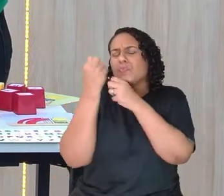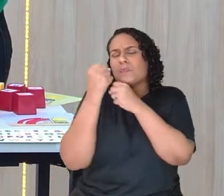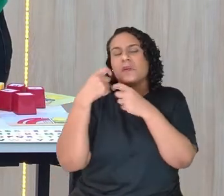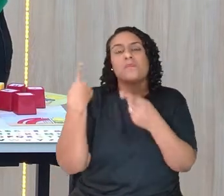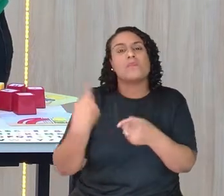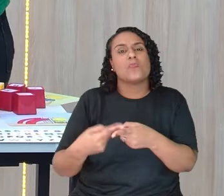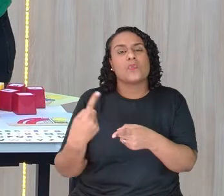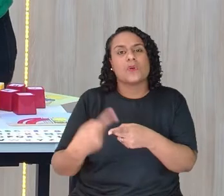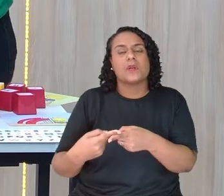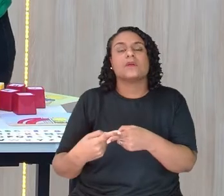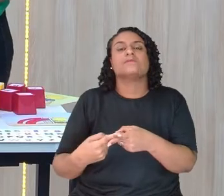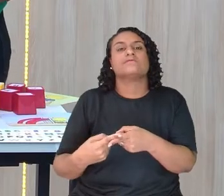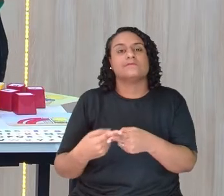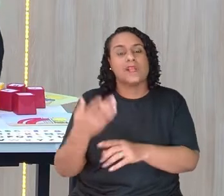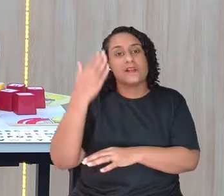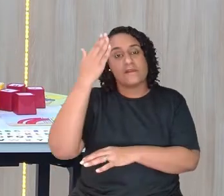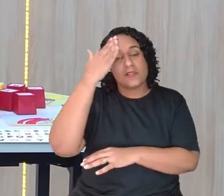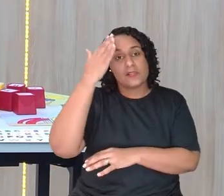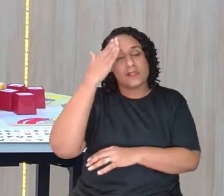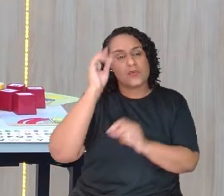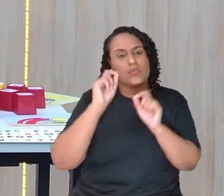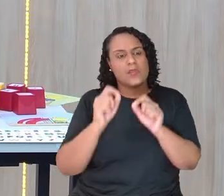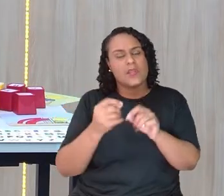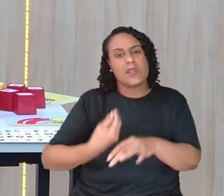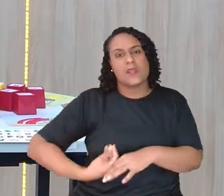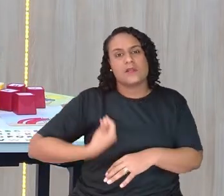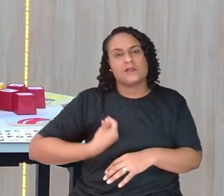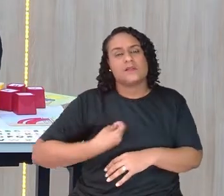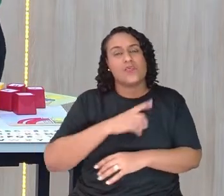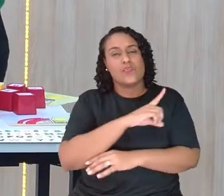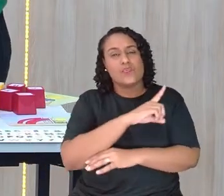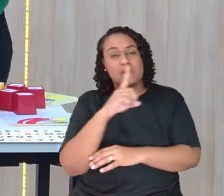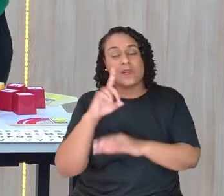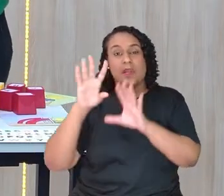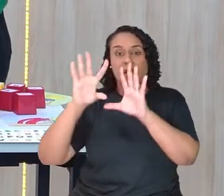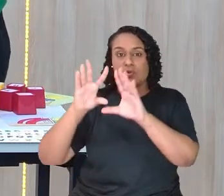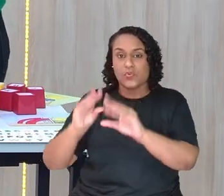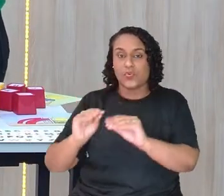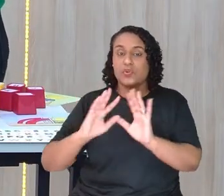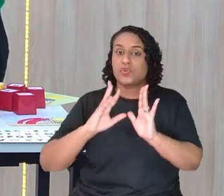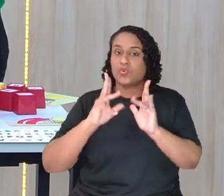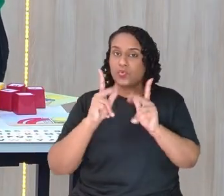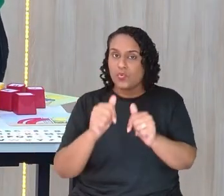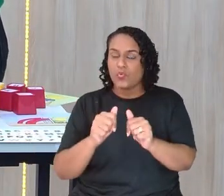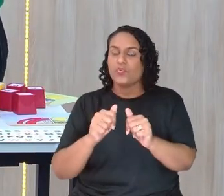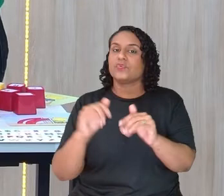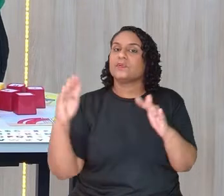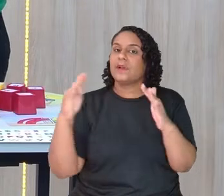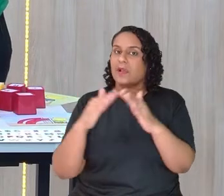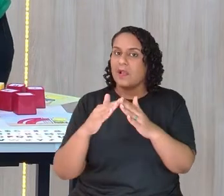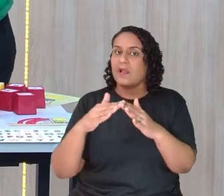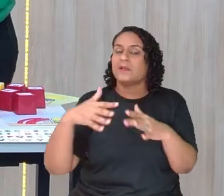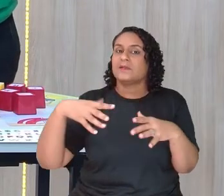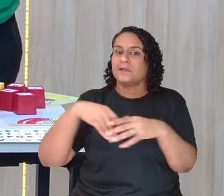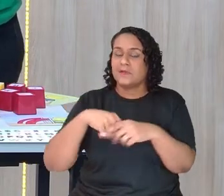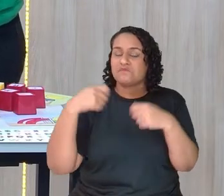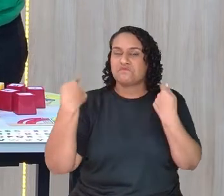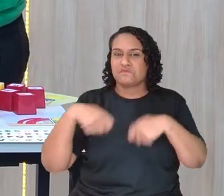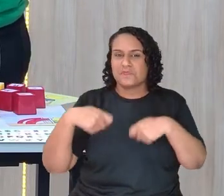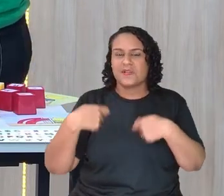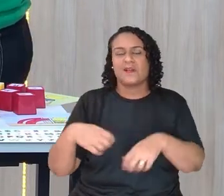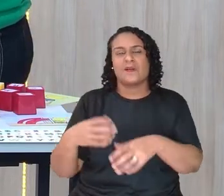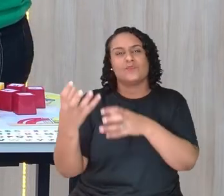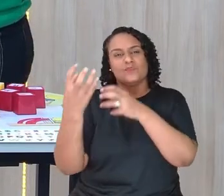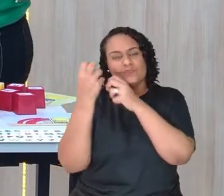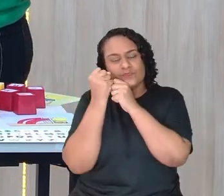dia, que existe a noite, que à noite todos da casa vai realmente precisar dormir